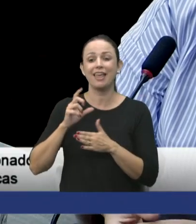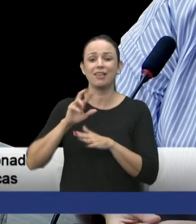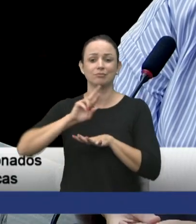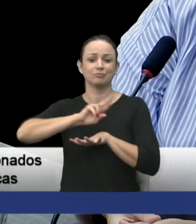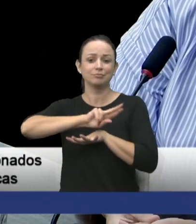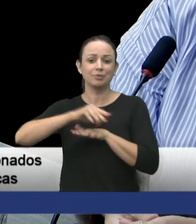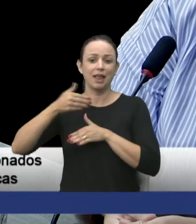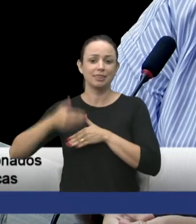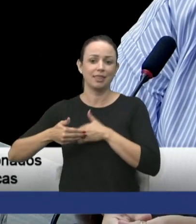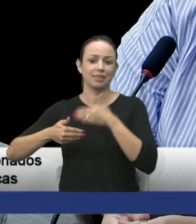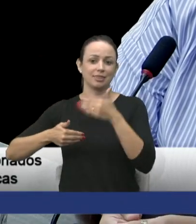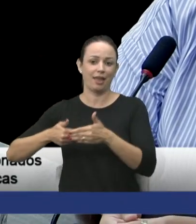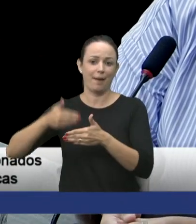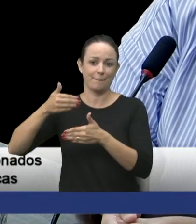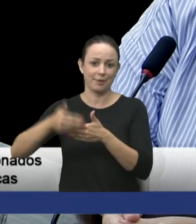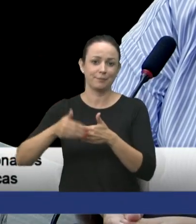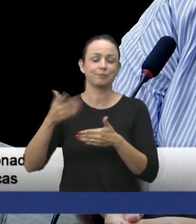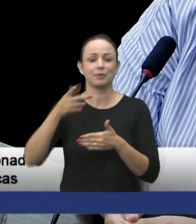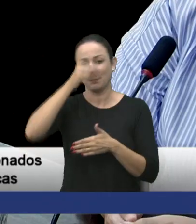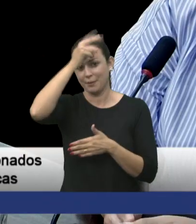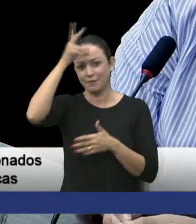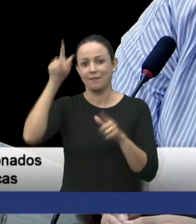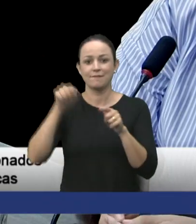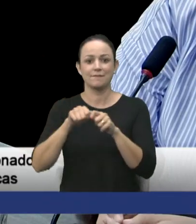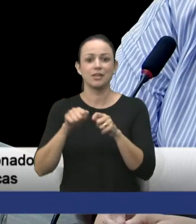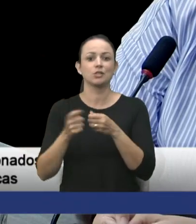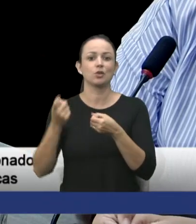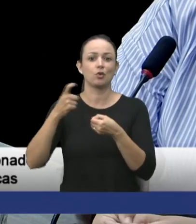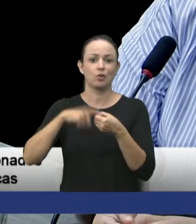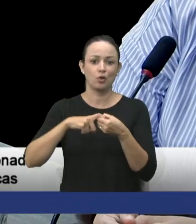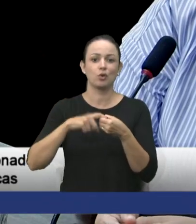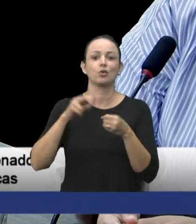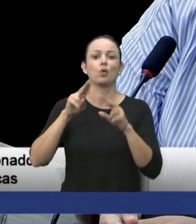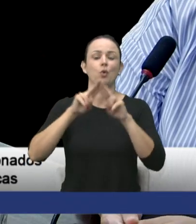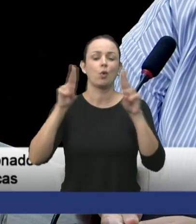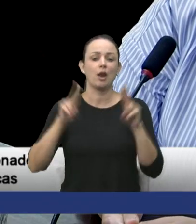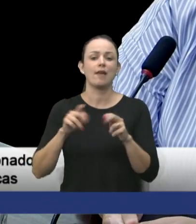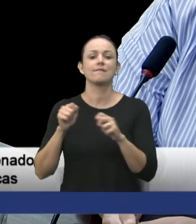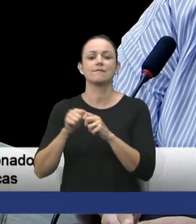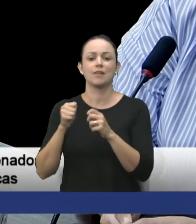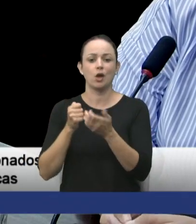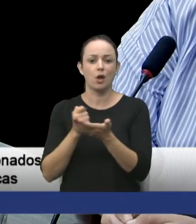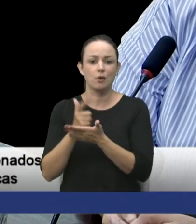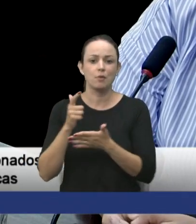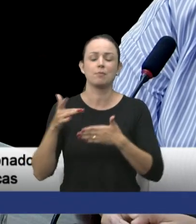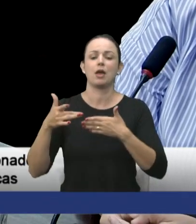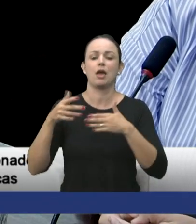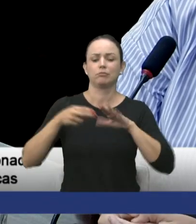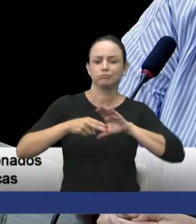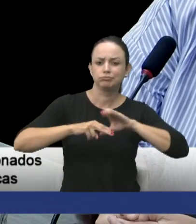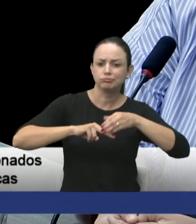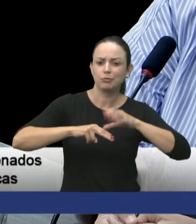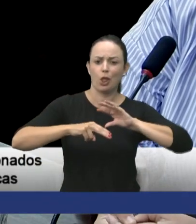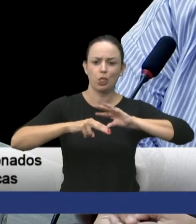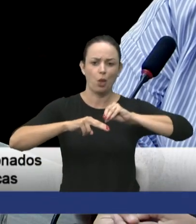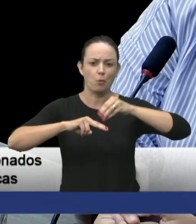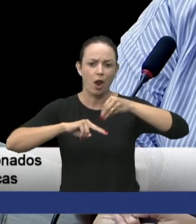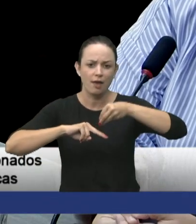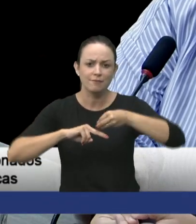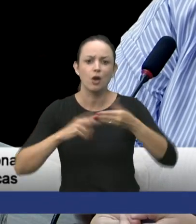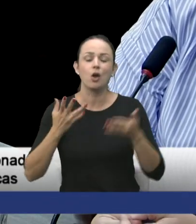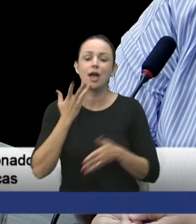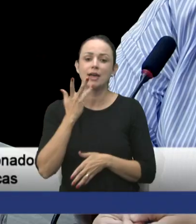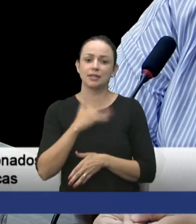Deus, a Prefeitura também fez um convênio com a Unimed, então foram comprados exames de imagem, ressonância, tomografia. Hoje as crianças já